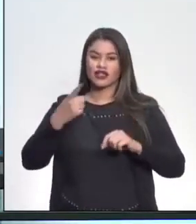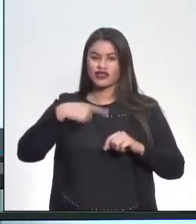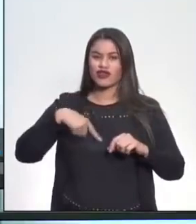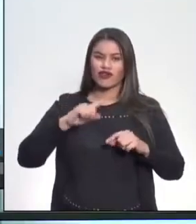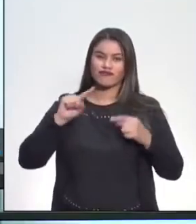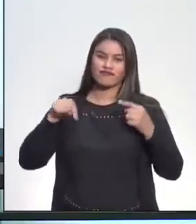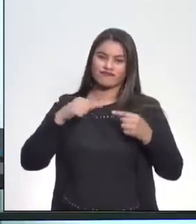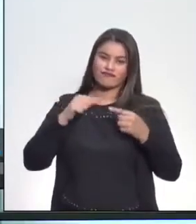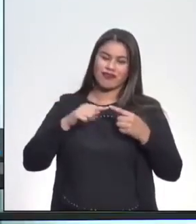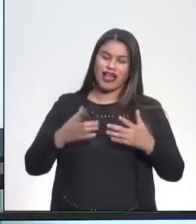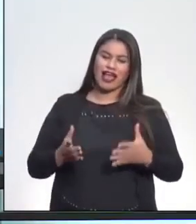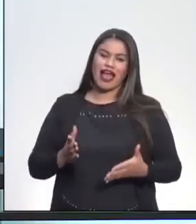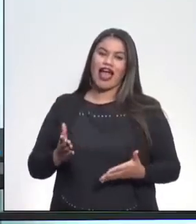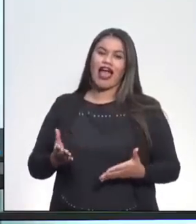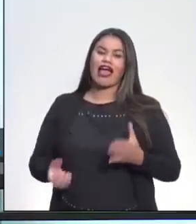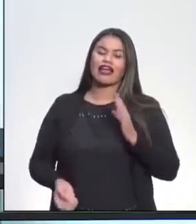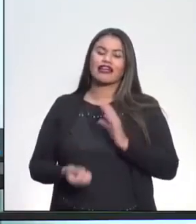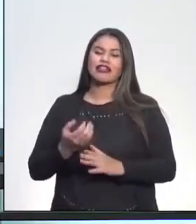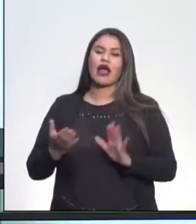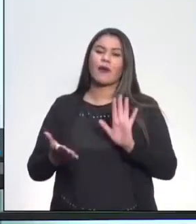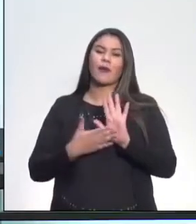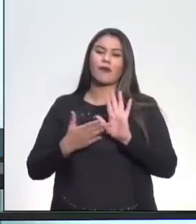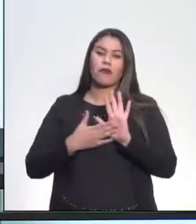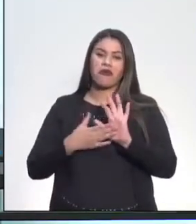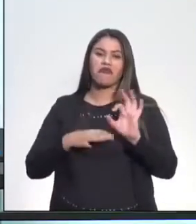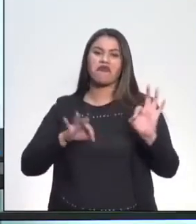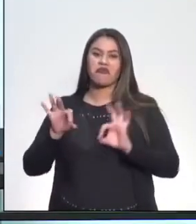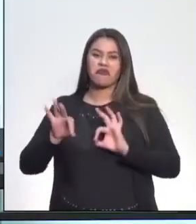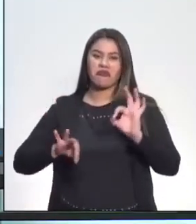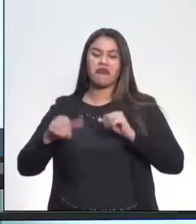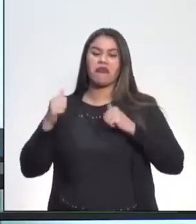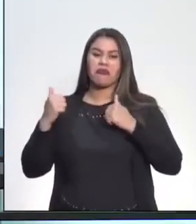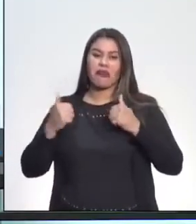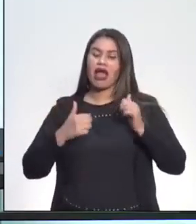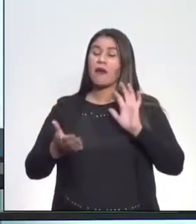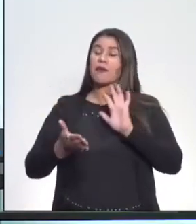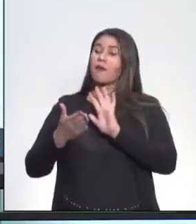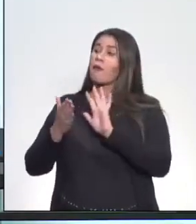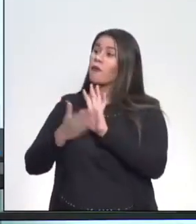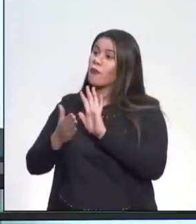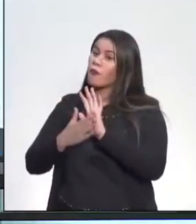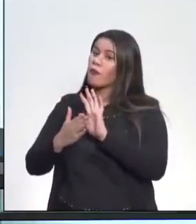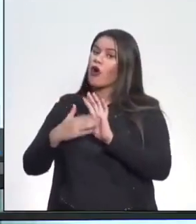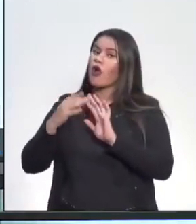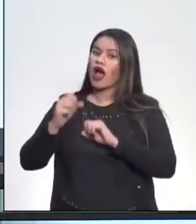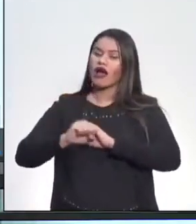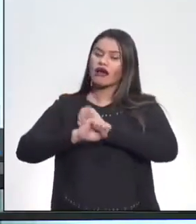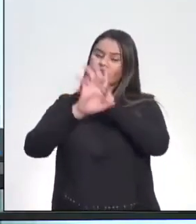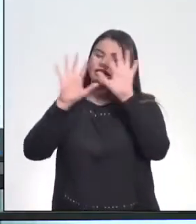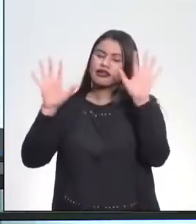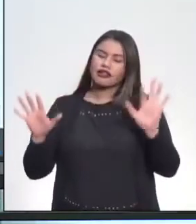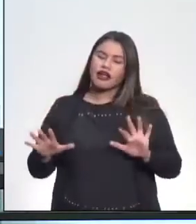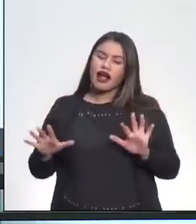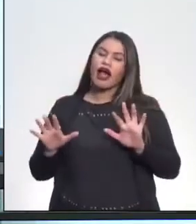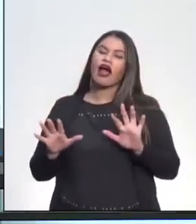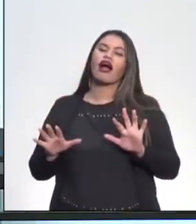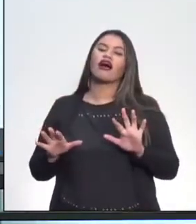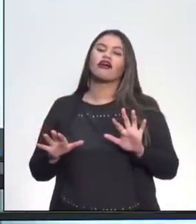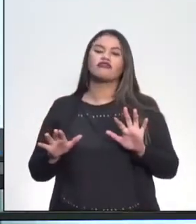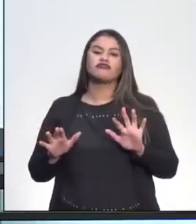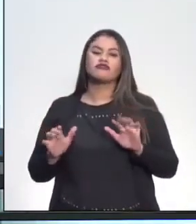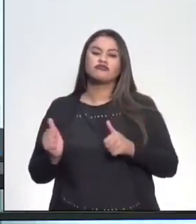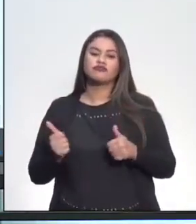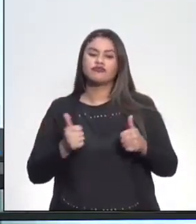a criarem propostas bem elaboradas, com toda certeza, se você chegar e propor de forma clara e que seja uma coisa